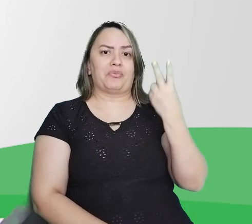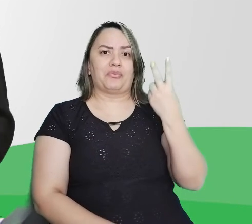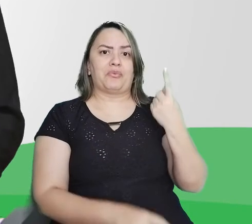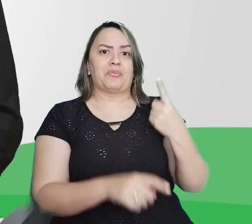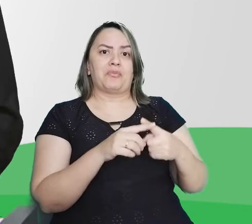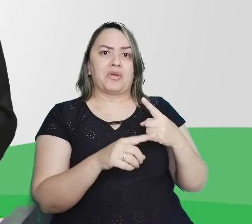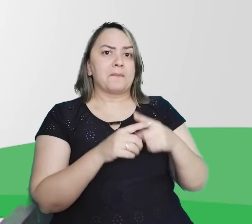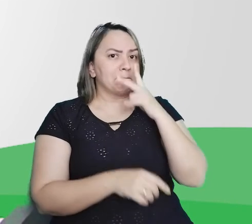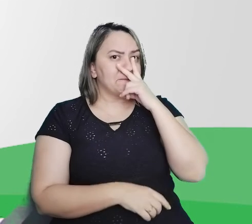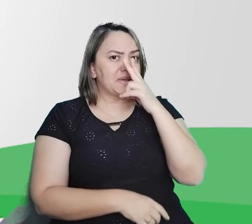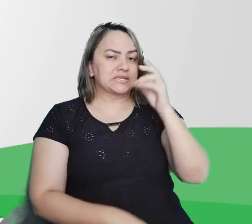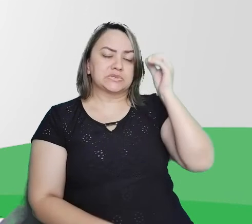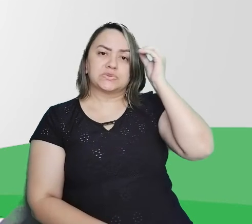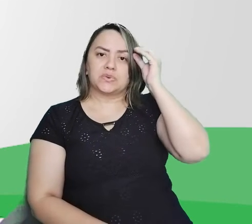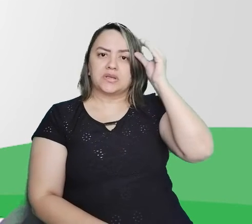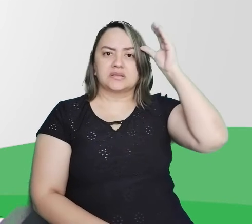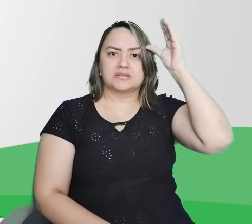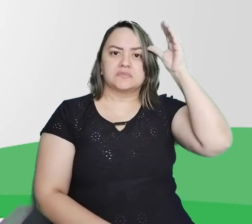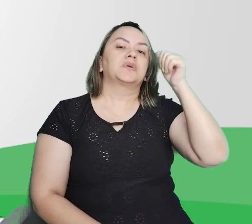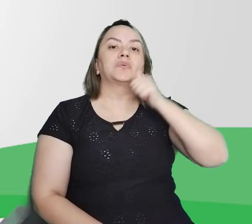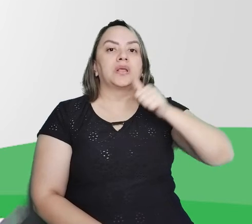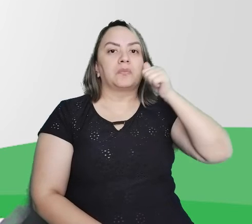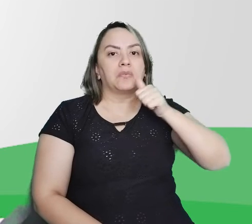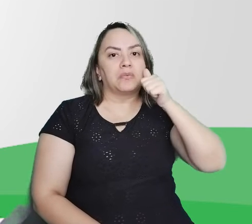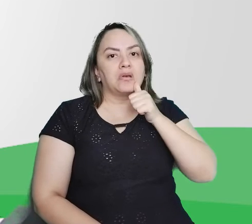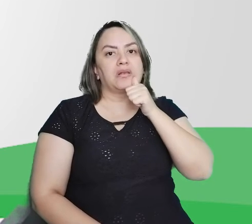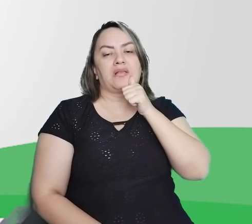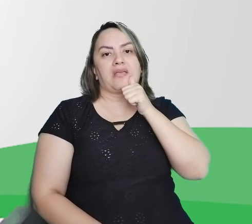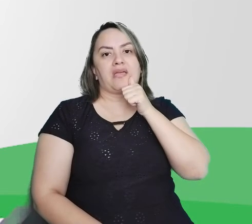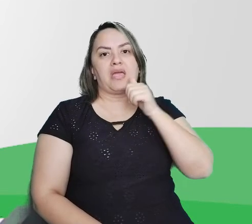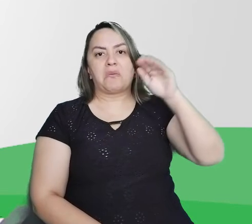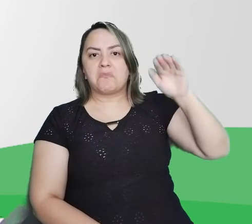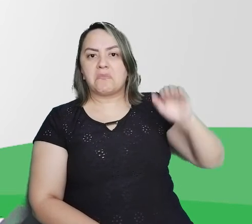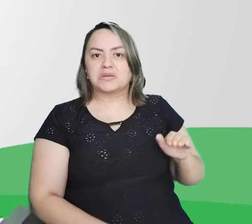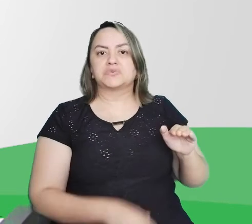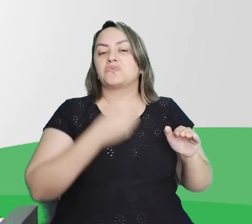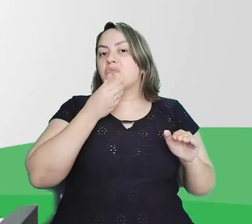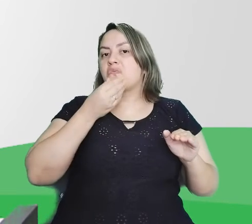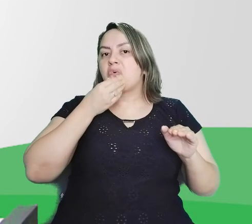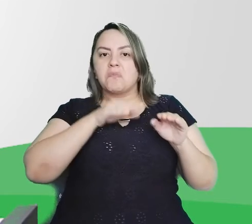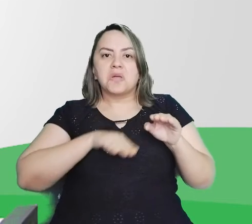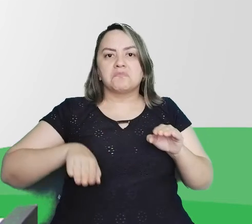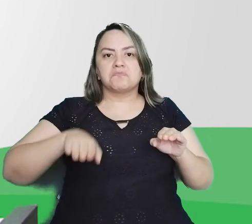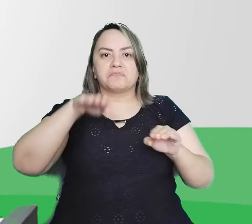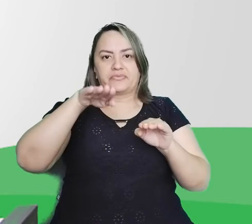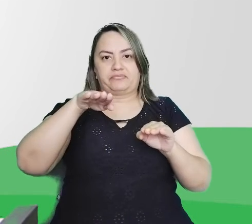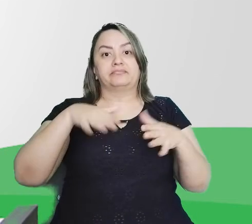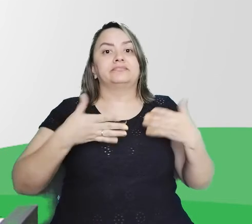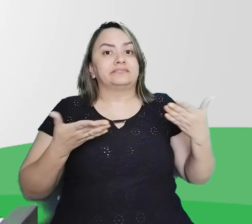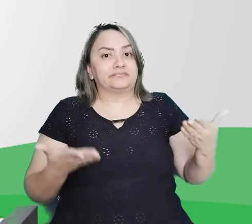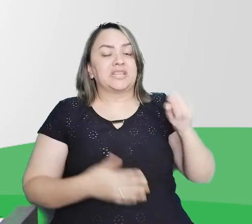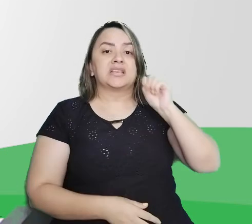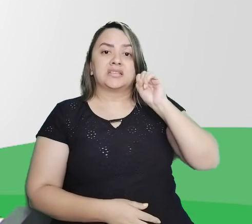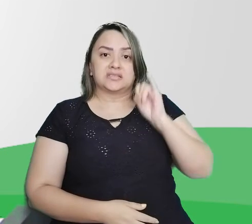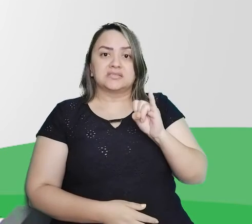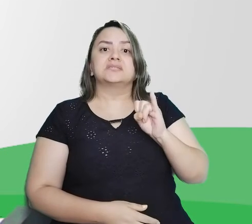e de um conhecimento entre mulheres. Se esse modo de olhar para as mulheres se transformou, significa dizer